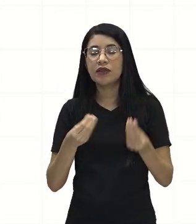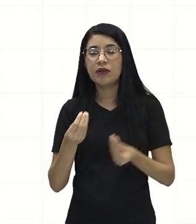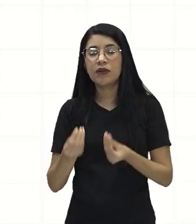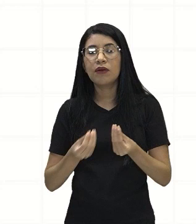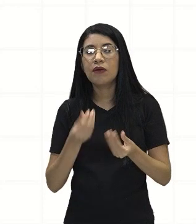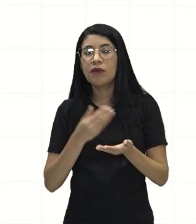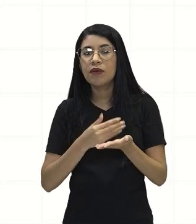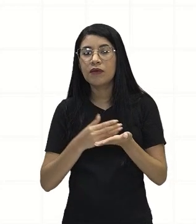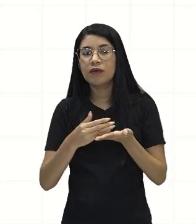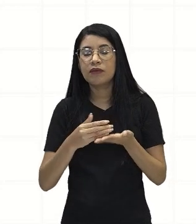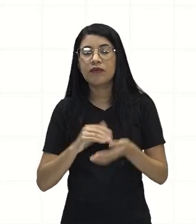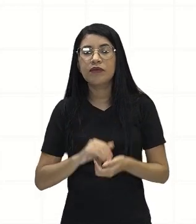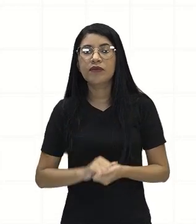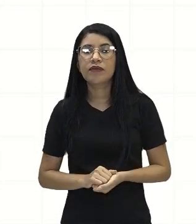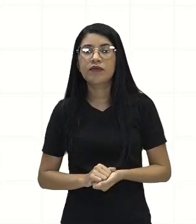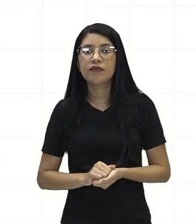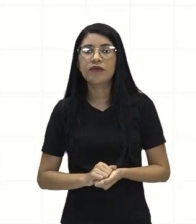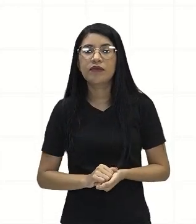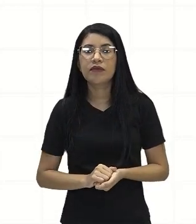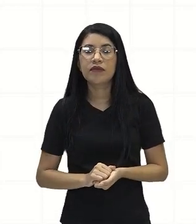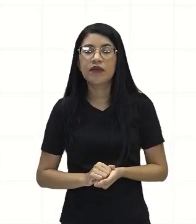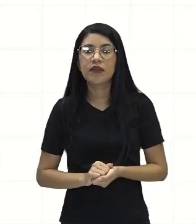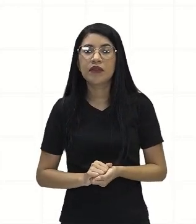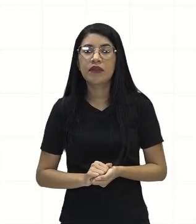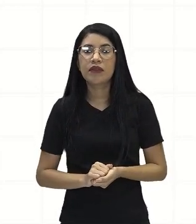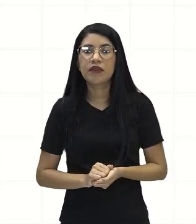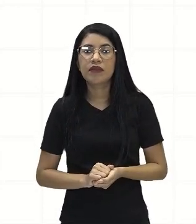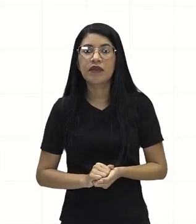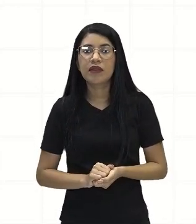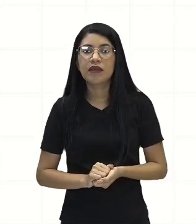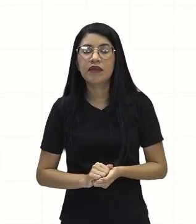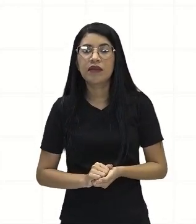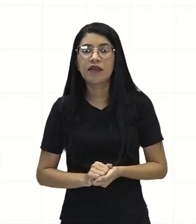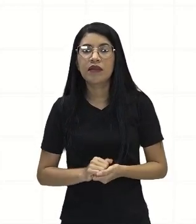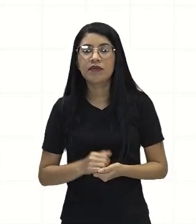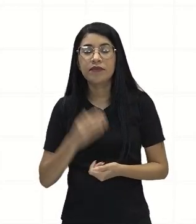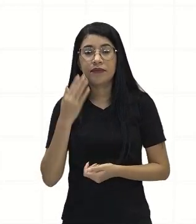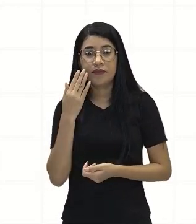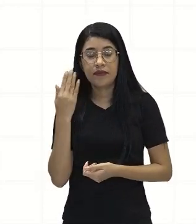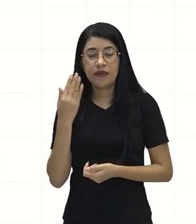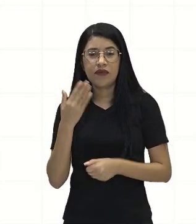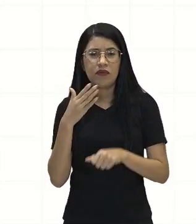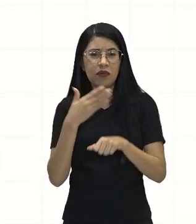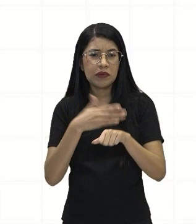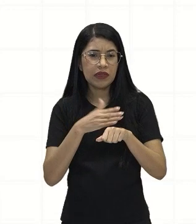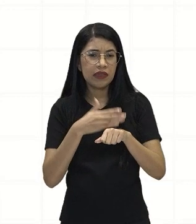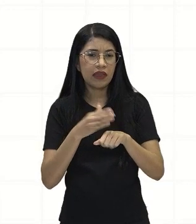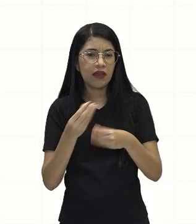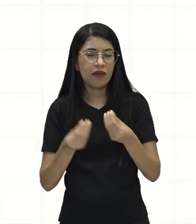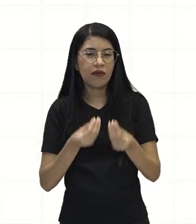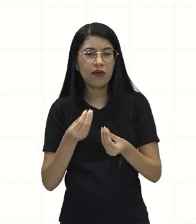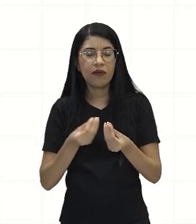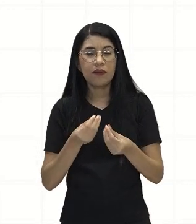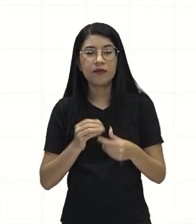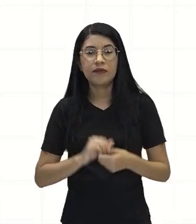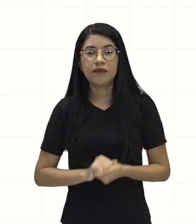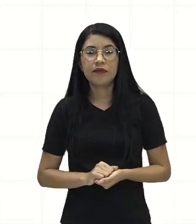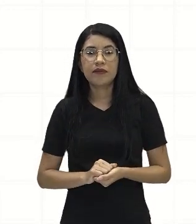olha, vamos fazer uma análise dele. Olha aqui, olha só como é que é uma coisa bem simples. Professor, olha